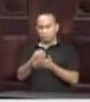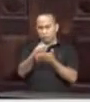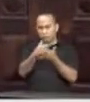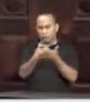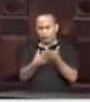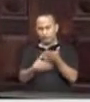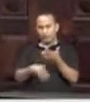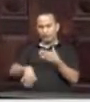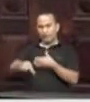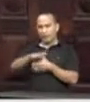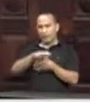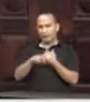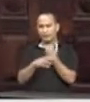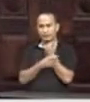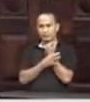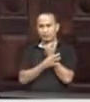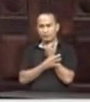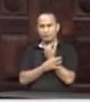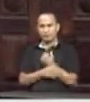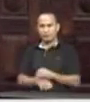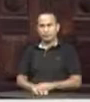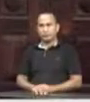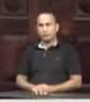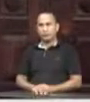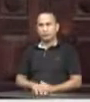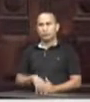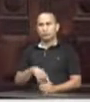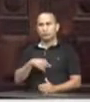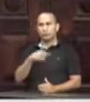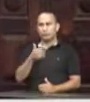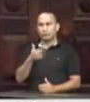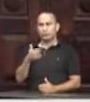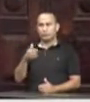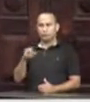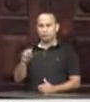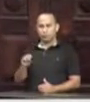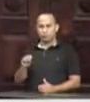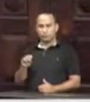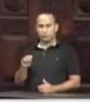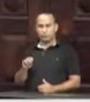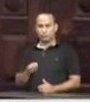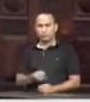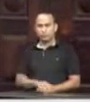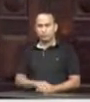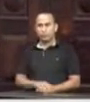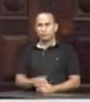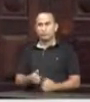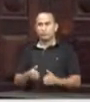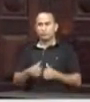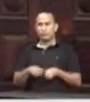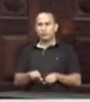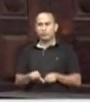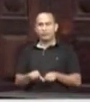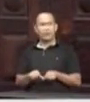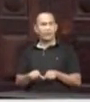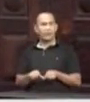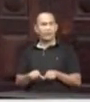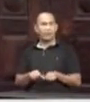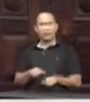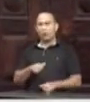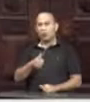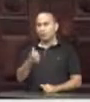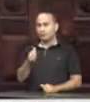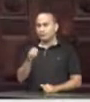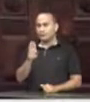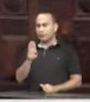para a área da segurança em 2018 está na base de 11